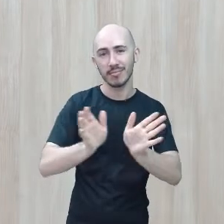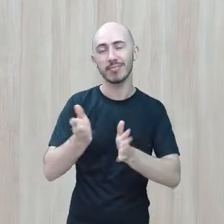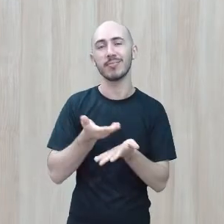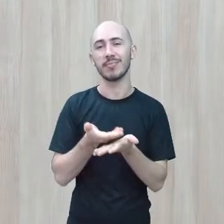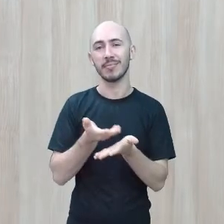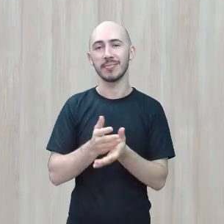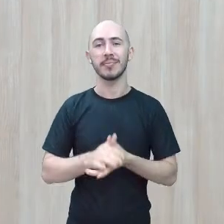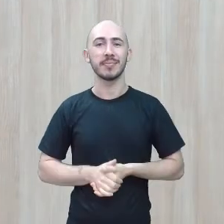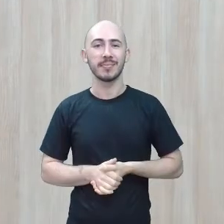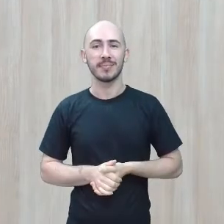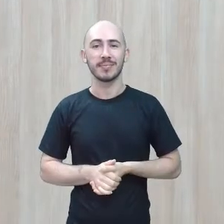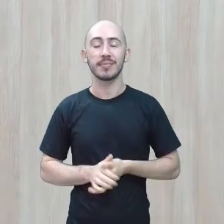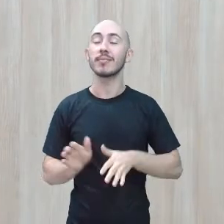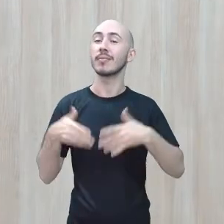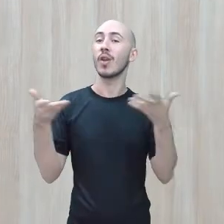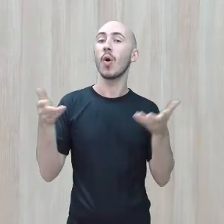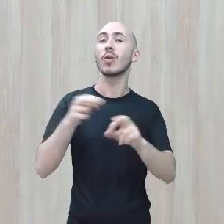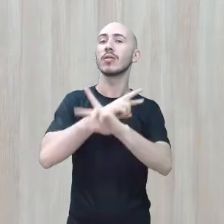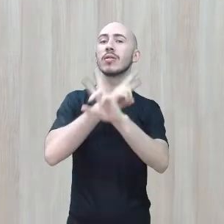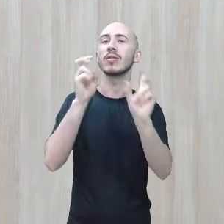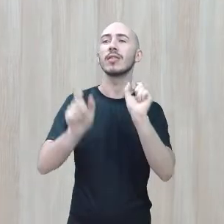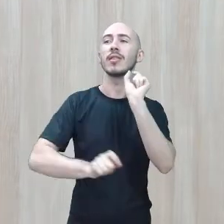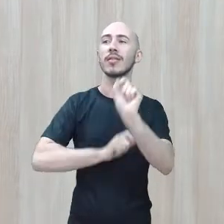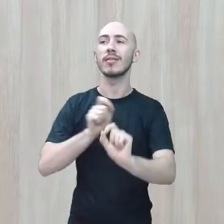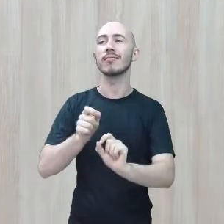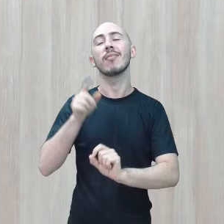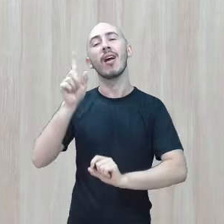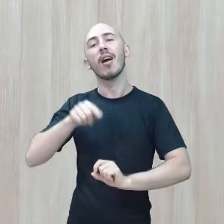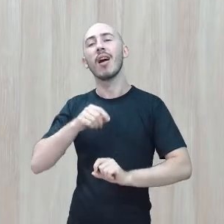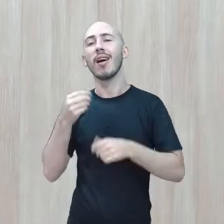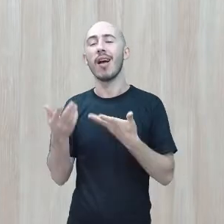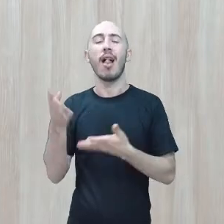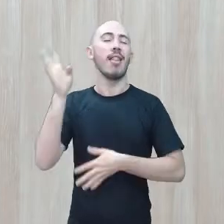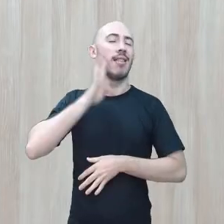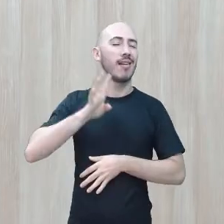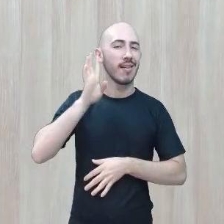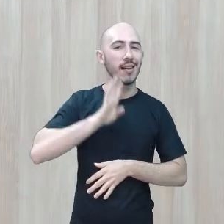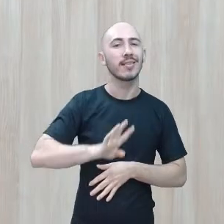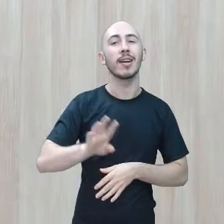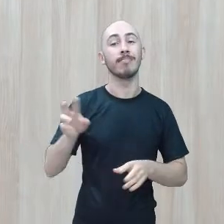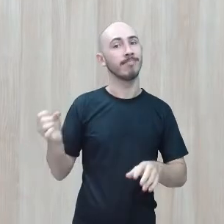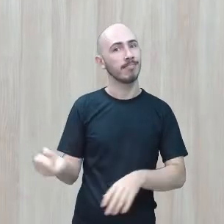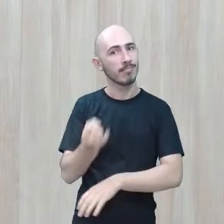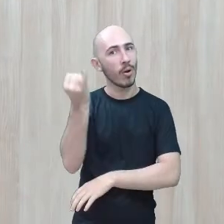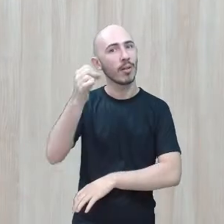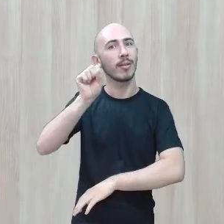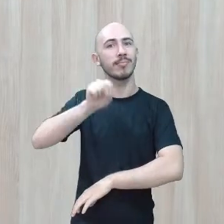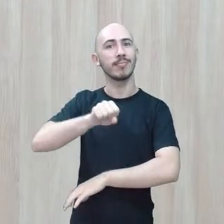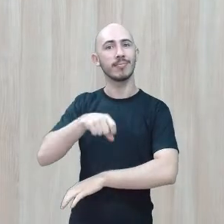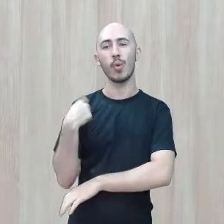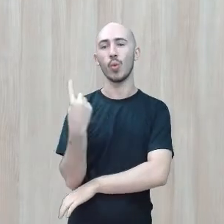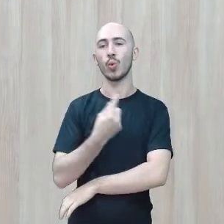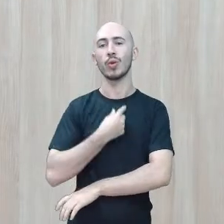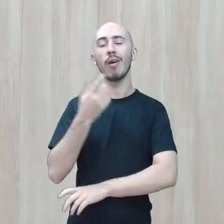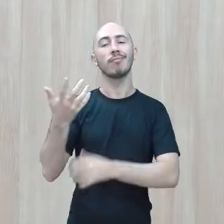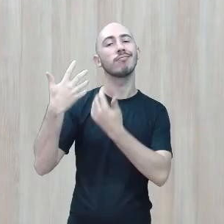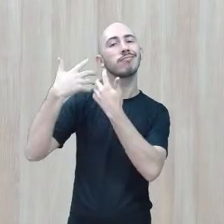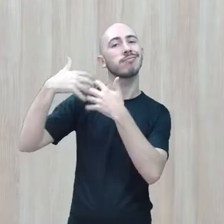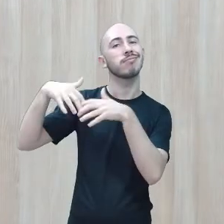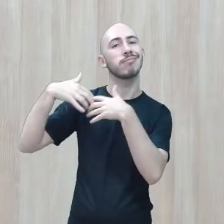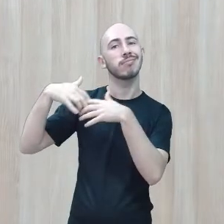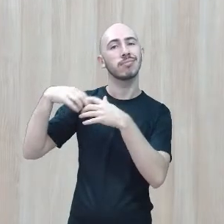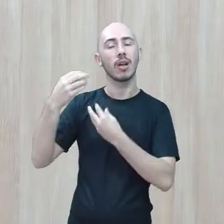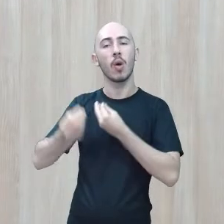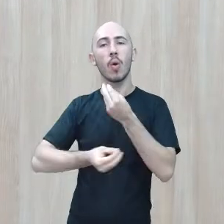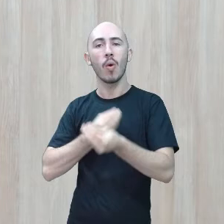Bom, hoje o tema da aula, né, é um tema muito massa, muito importante, né, para que a gente possa refletir, para que a